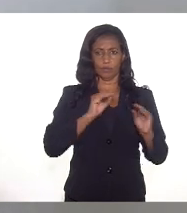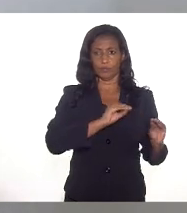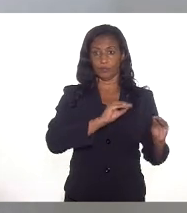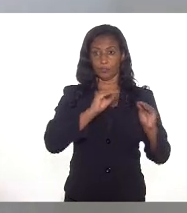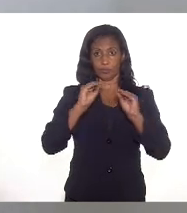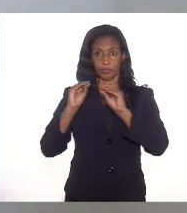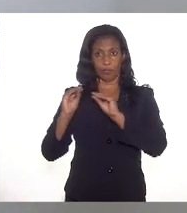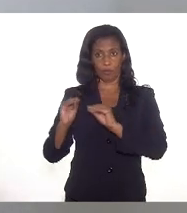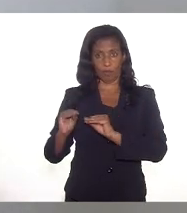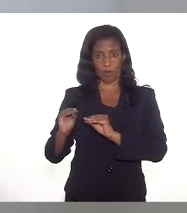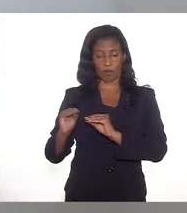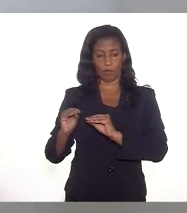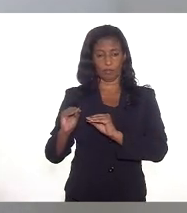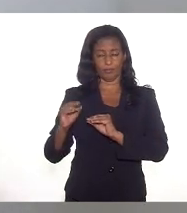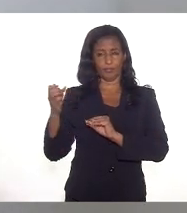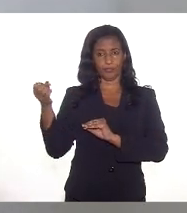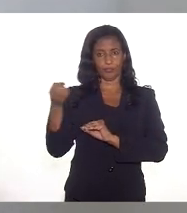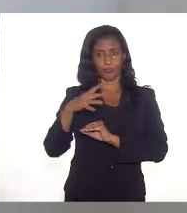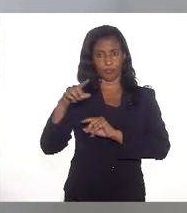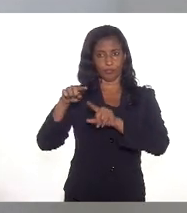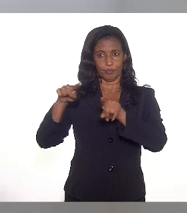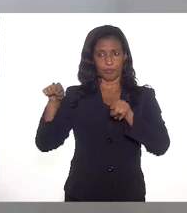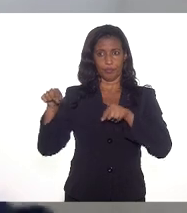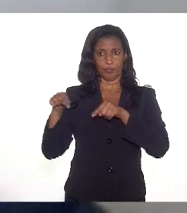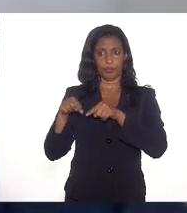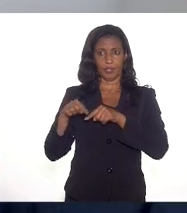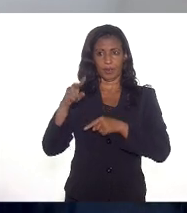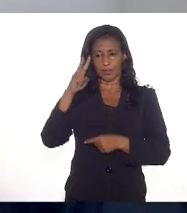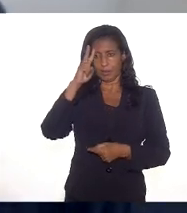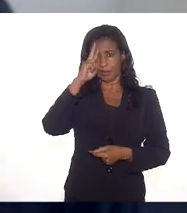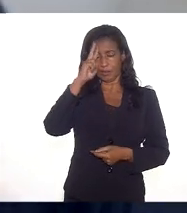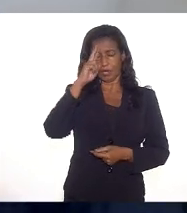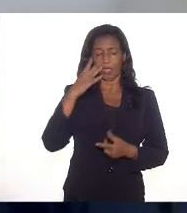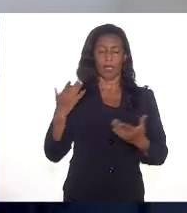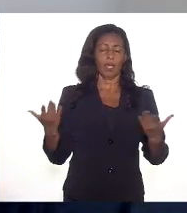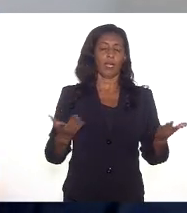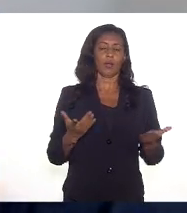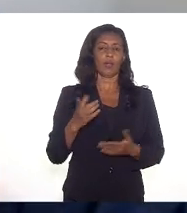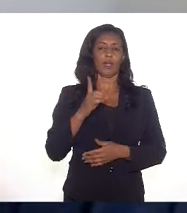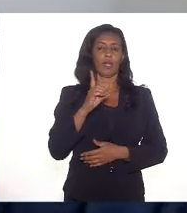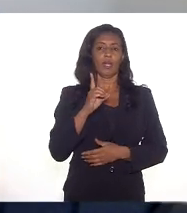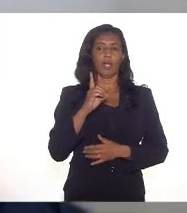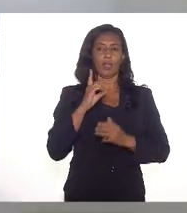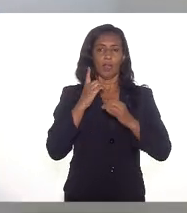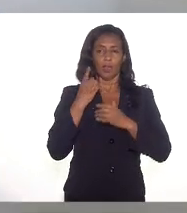próxima, a partir da próxima segunda-feira. Estão inscritos para declarar voto.